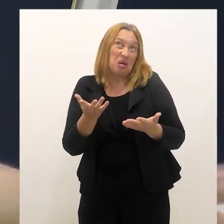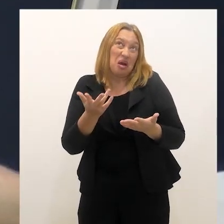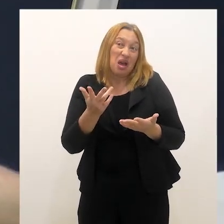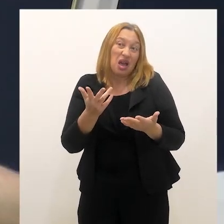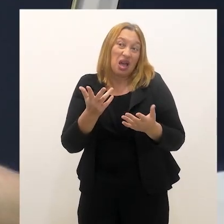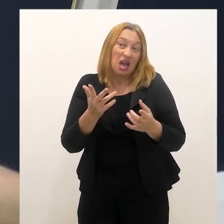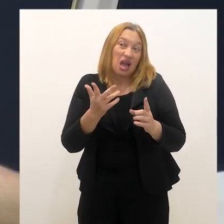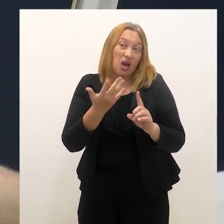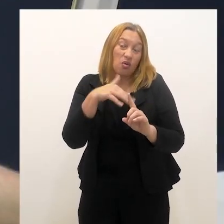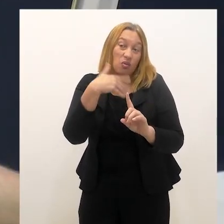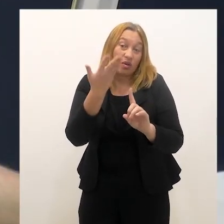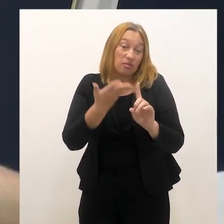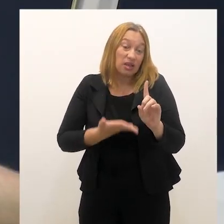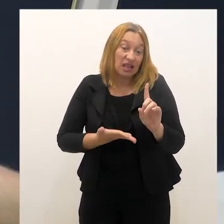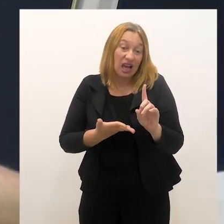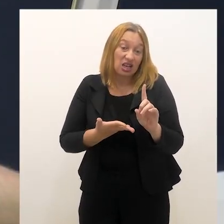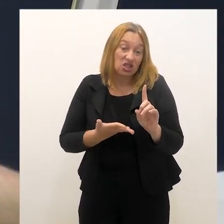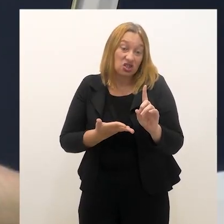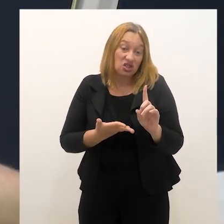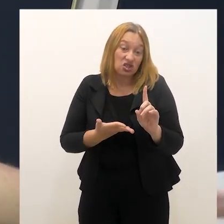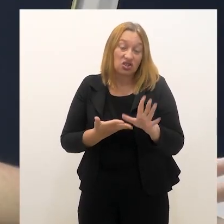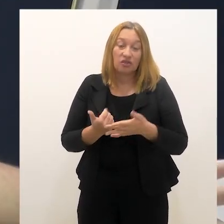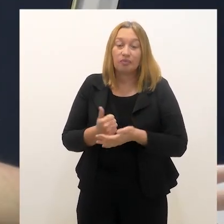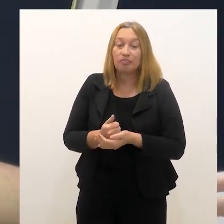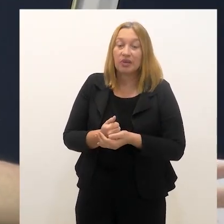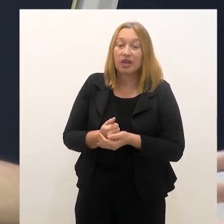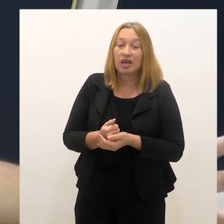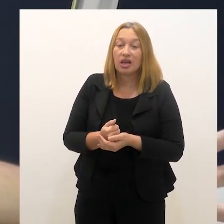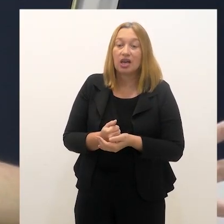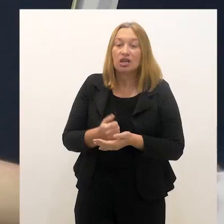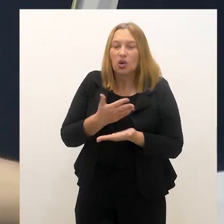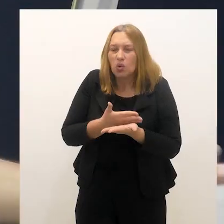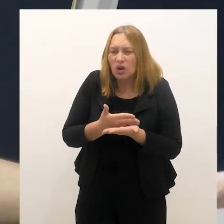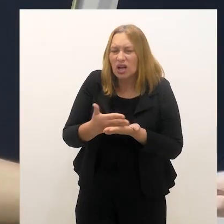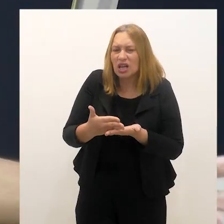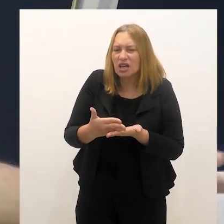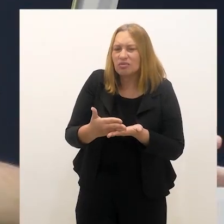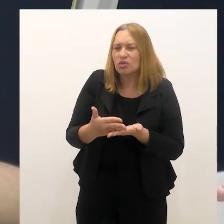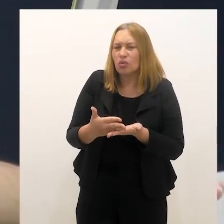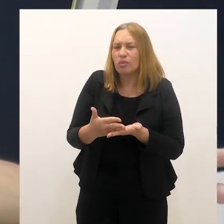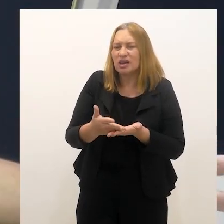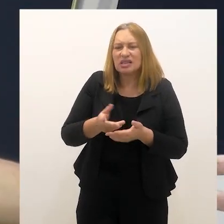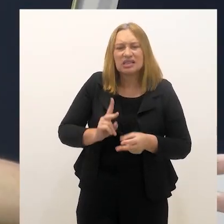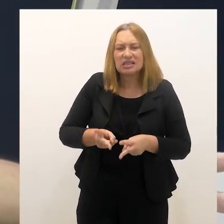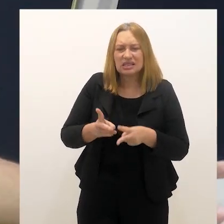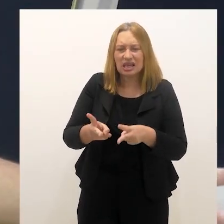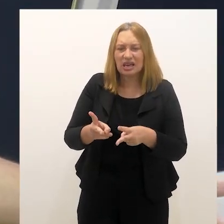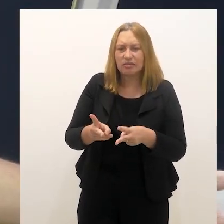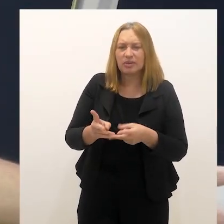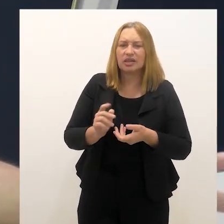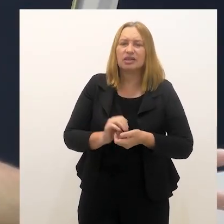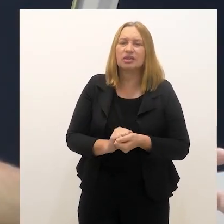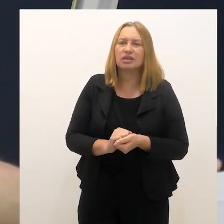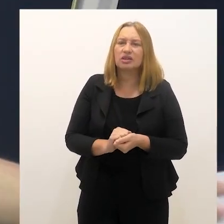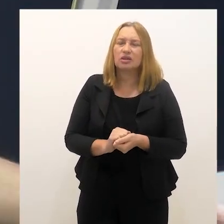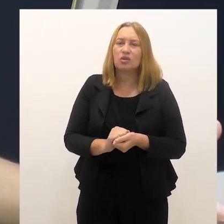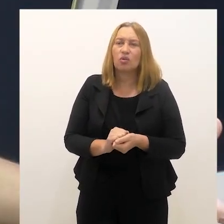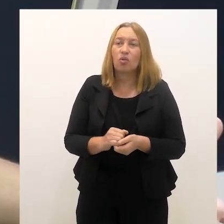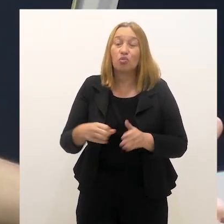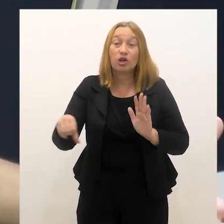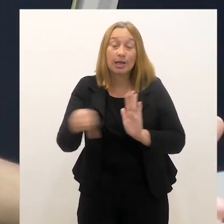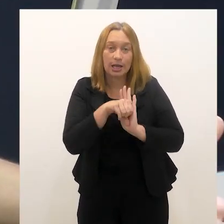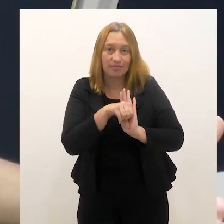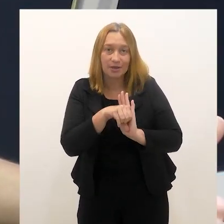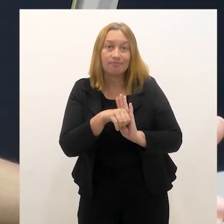né, aos livros do Dan Brown. E os livros dele sempre começam, ou tem como mote principal, um